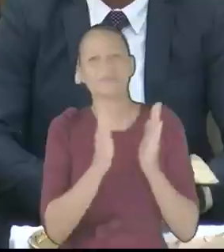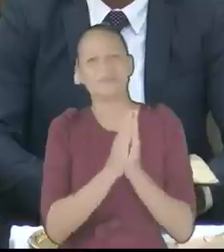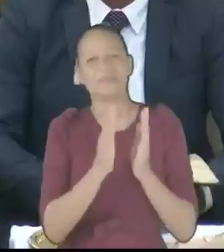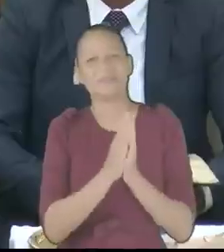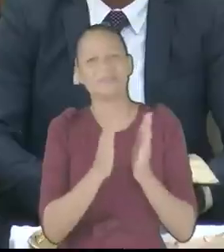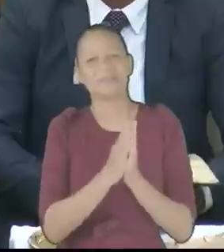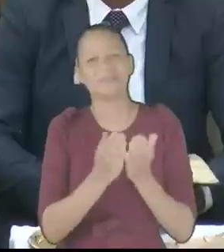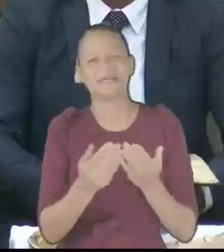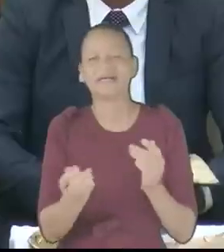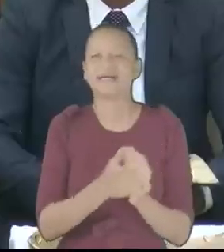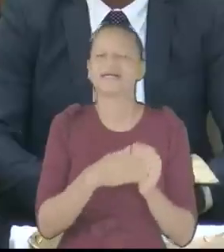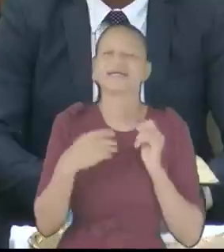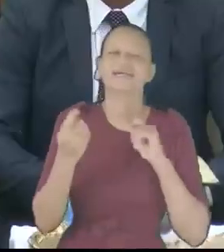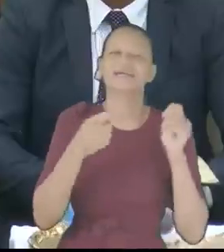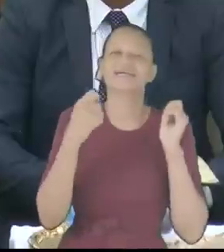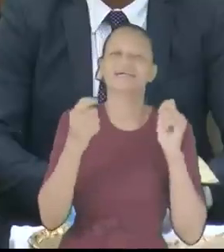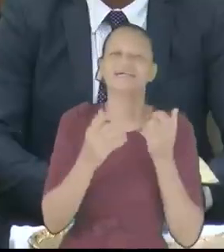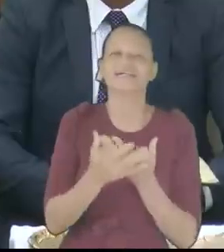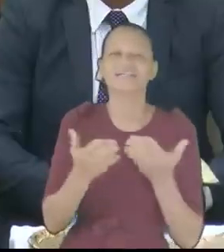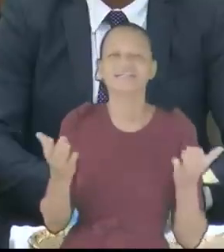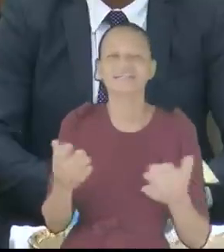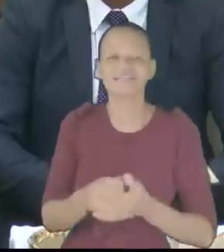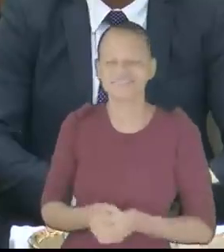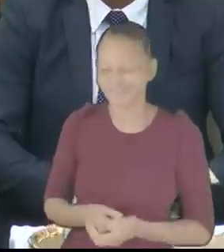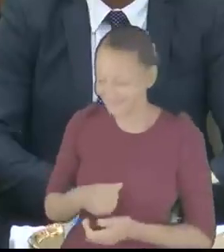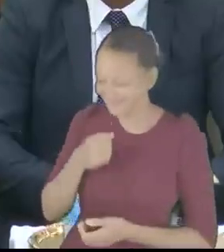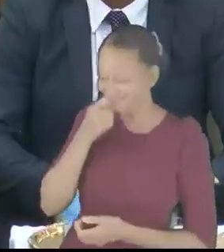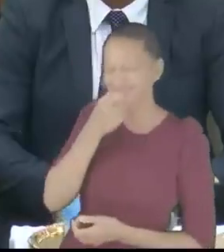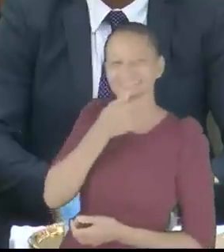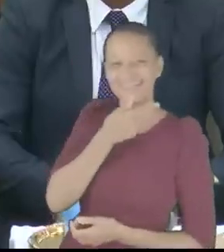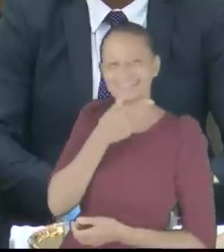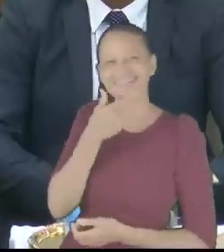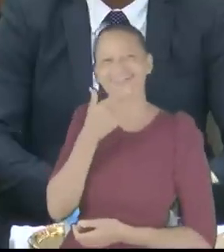Deus. Aleluia, não é? E eu achei graça, né?